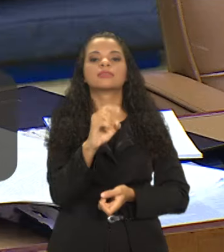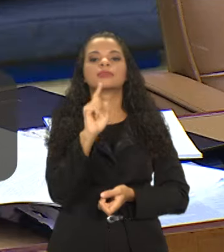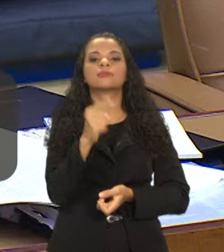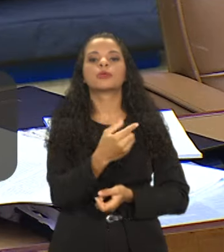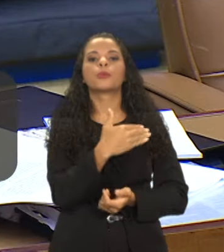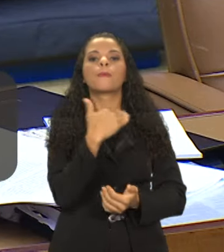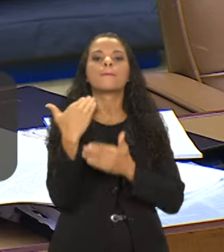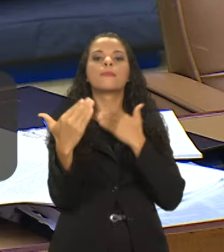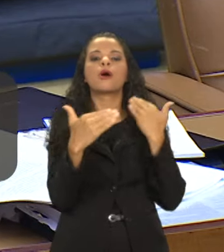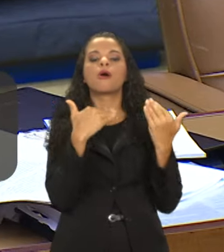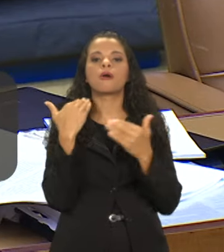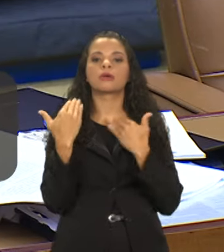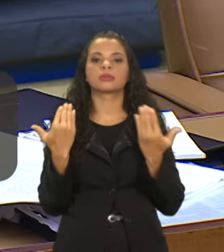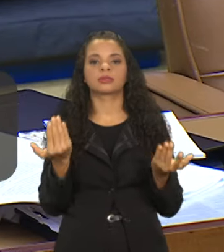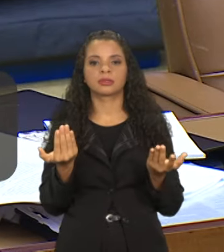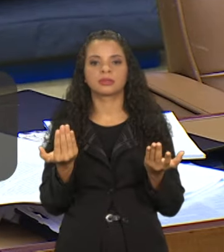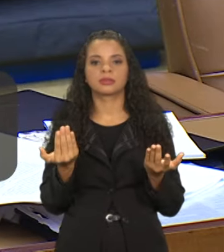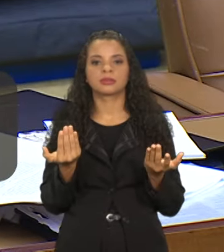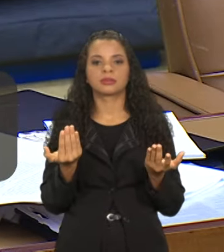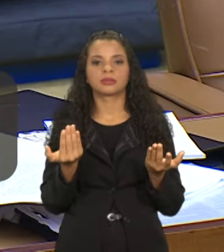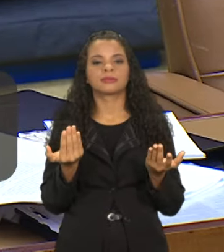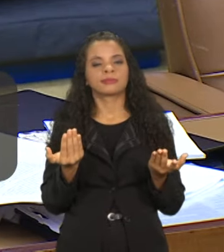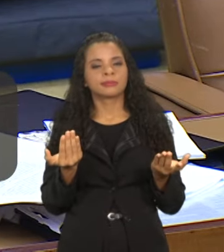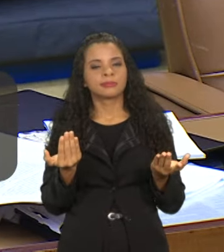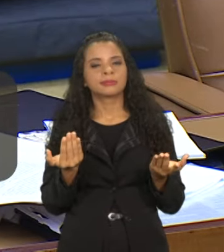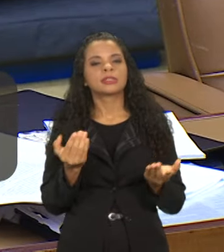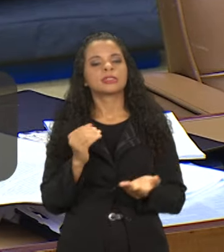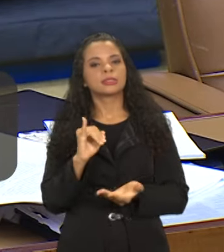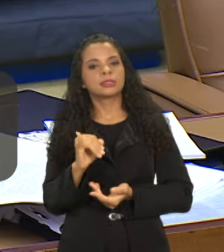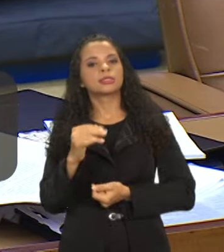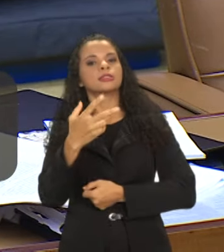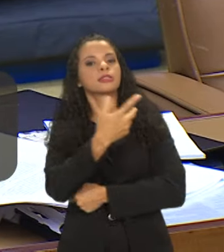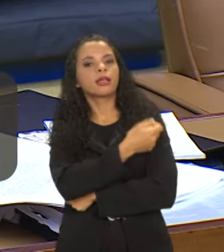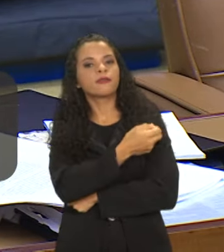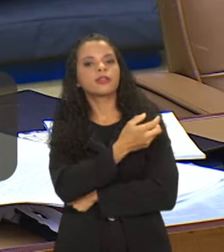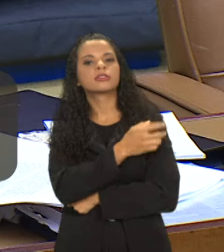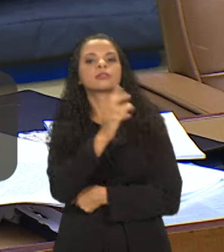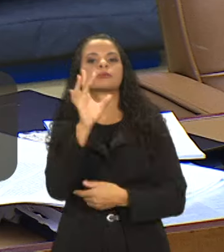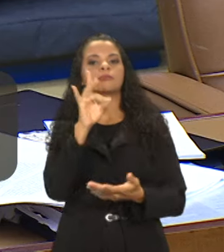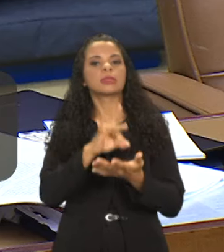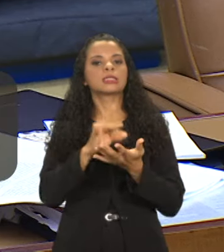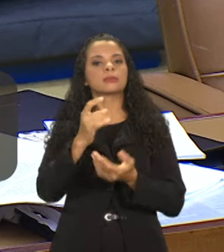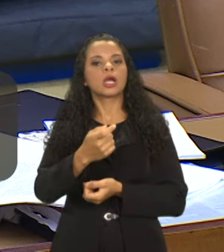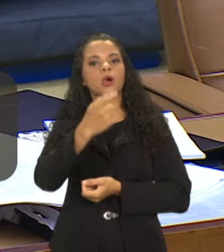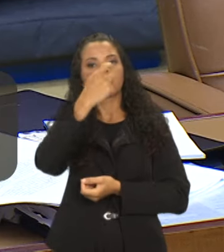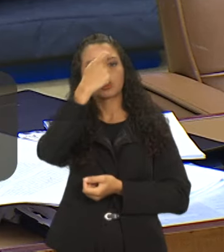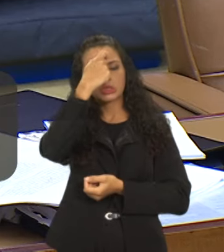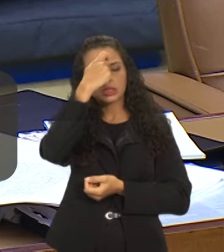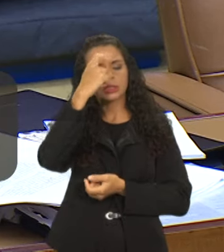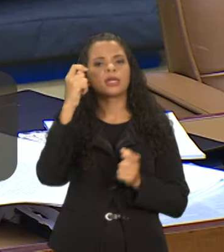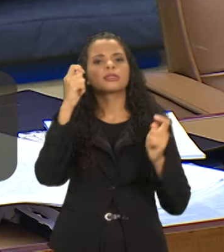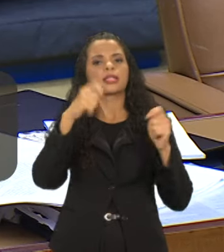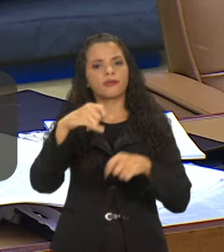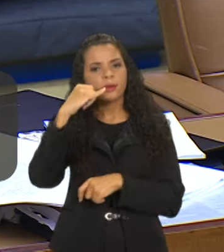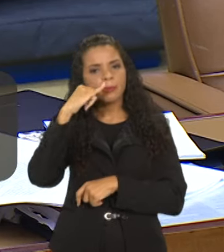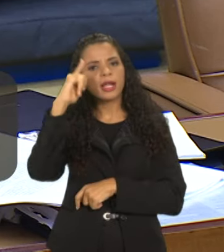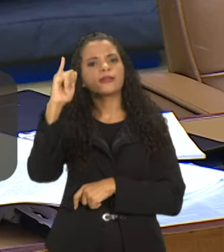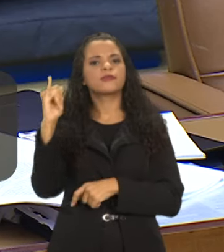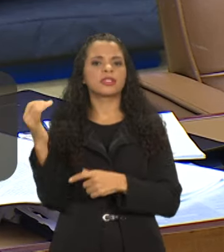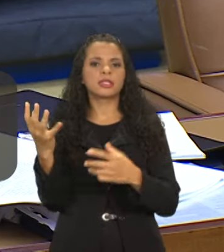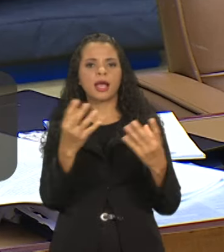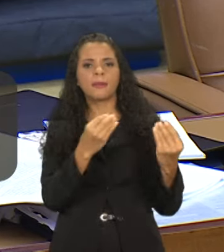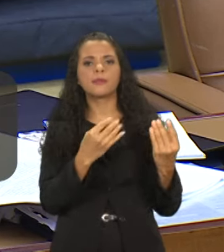quantas mortes não poderiam ter sido evitadas pela consciência das pessoas, não só